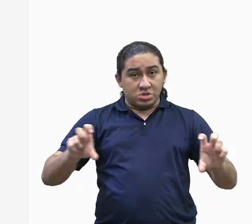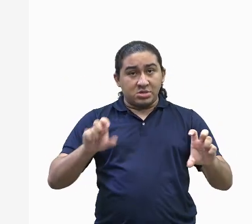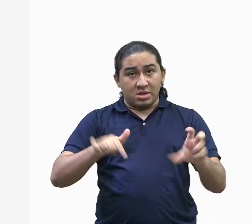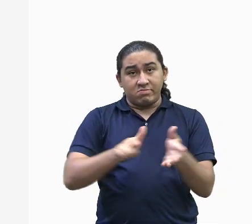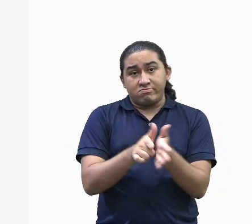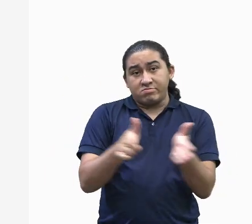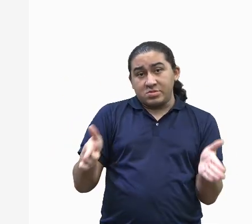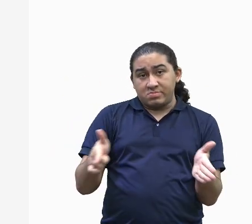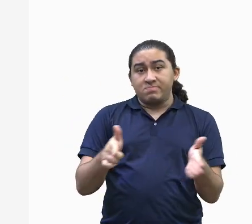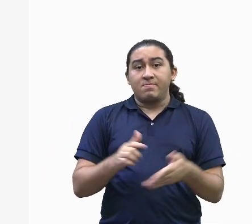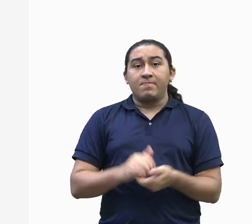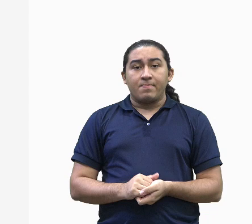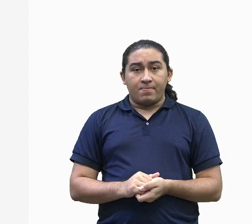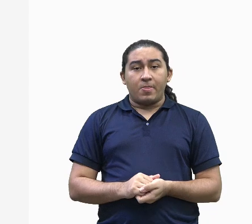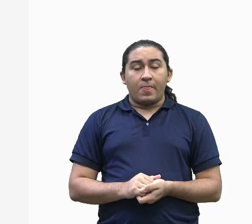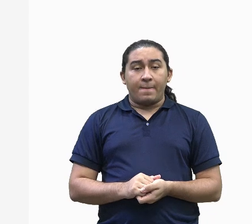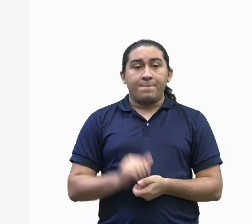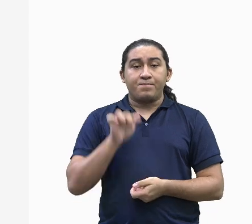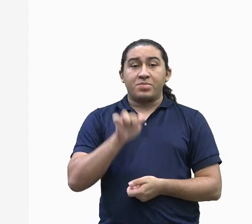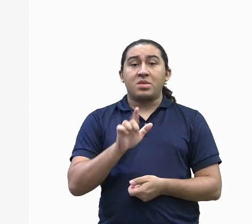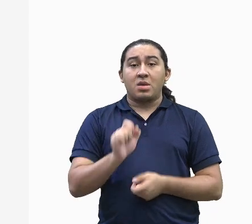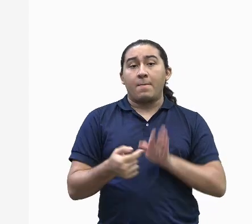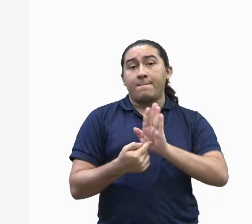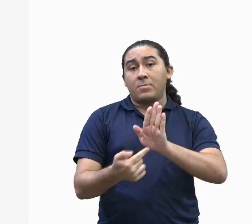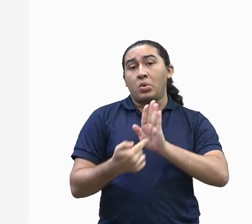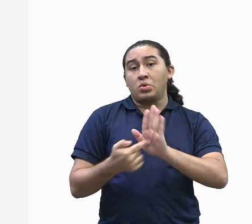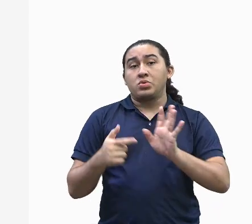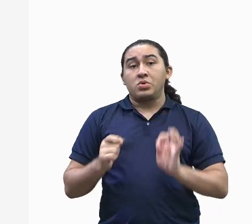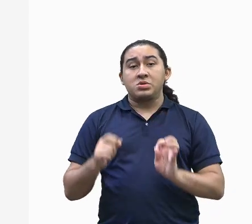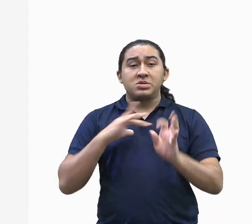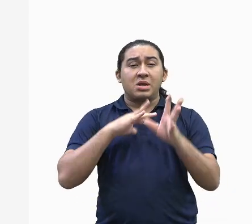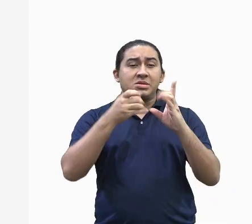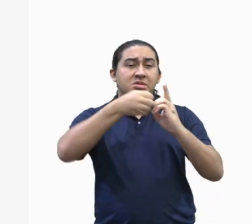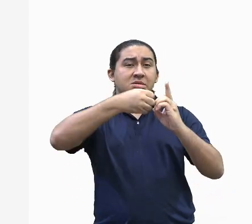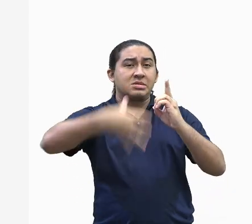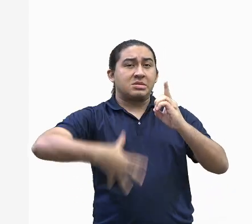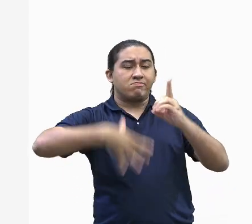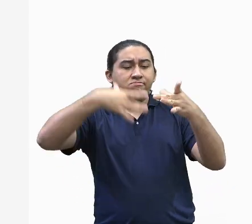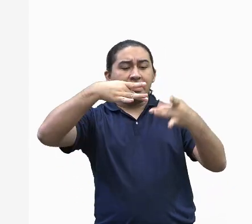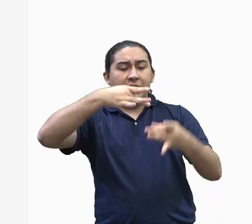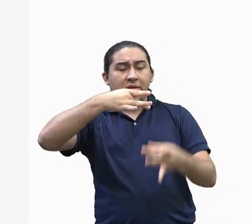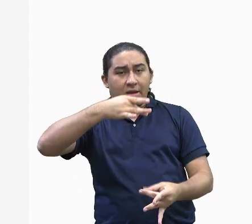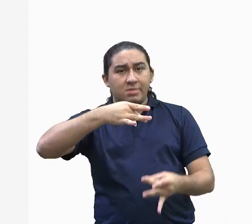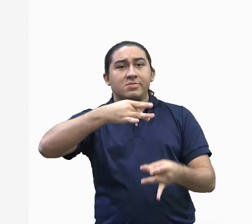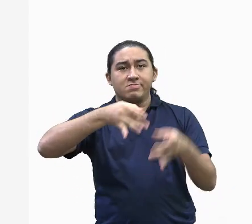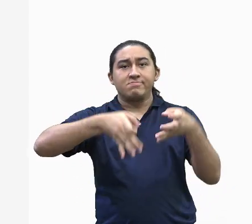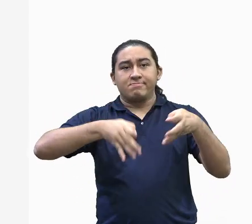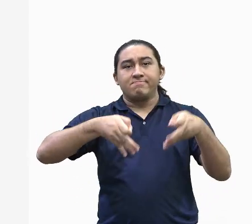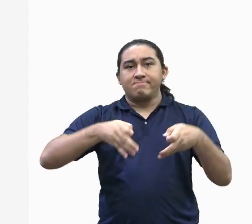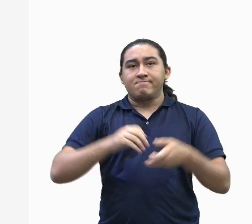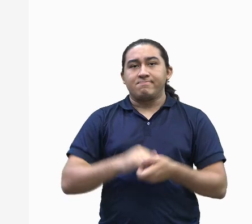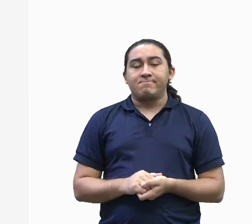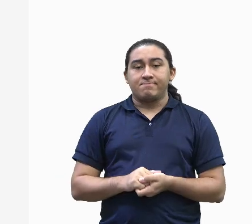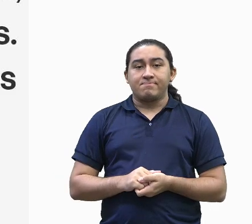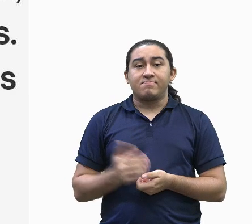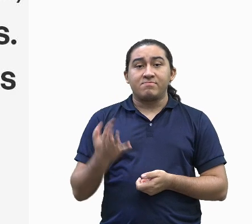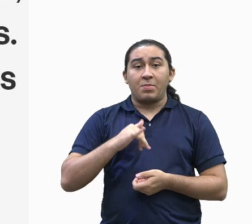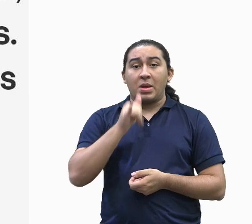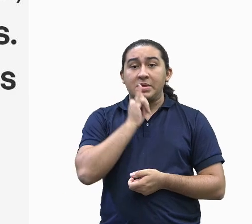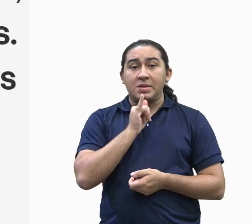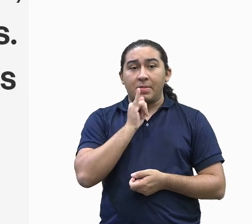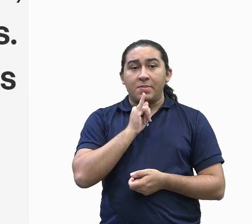O corpo da notícia será apresentada com descrições mais detalhadas. Vamos ver